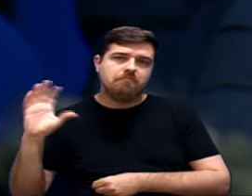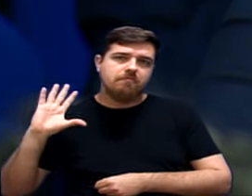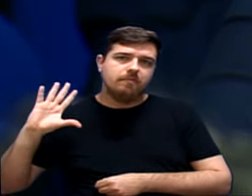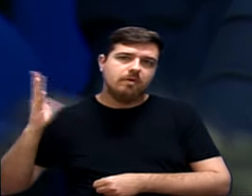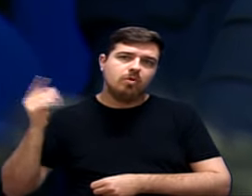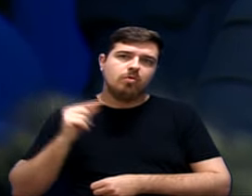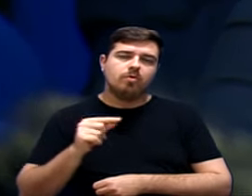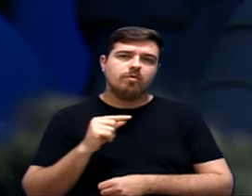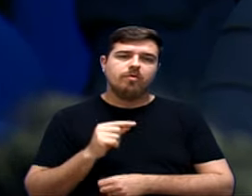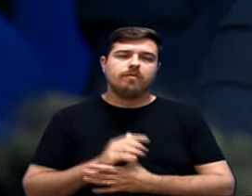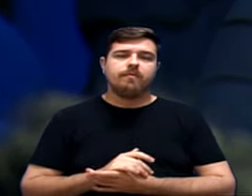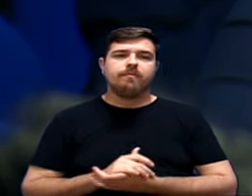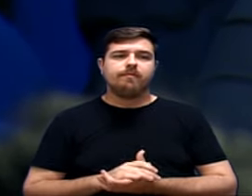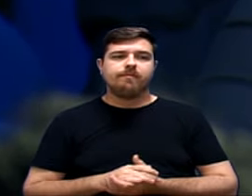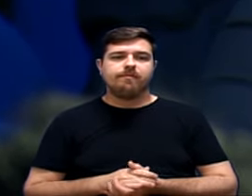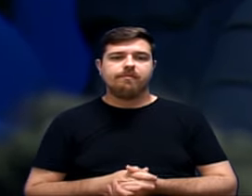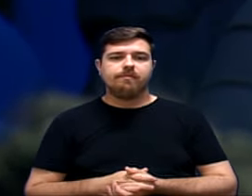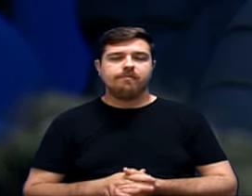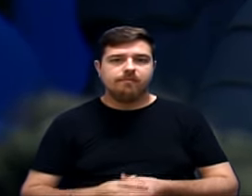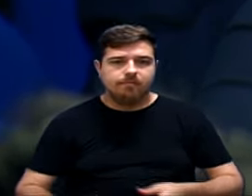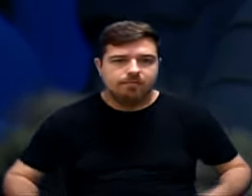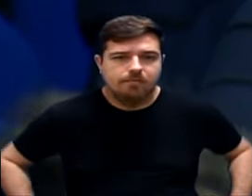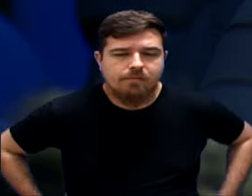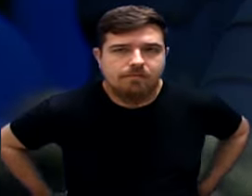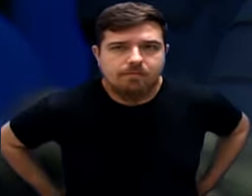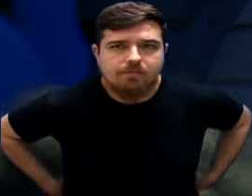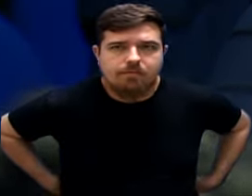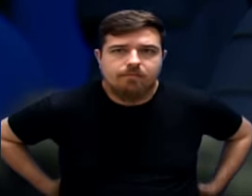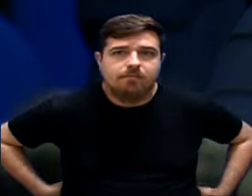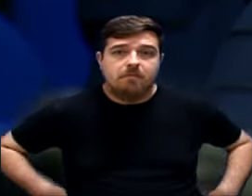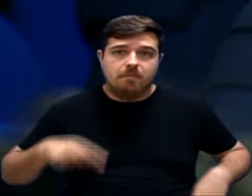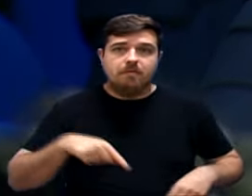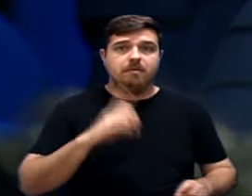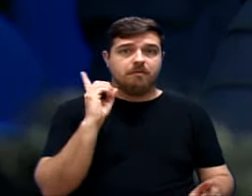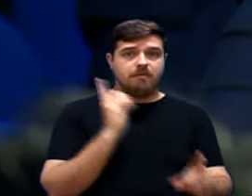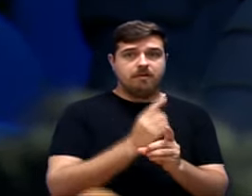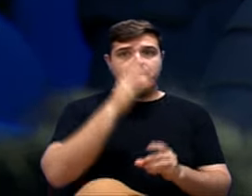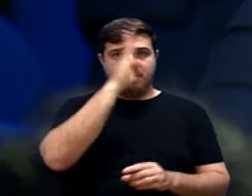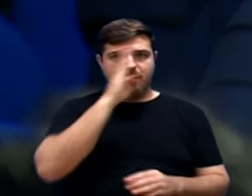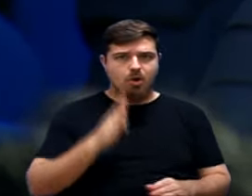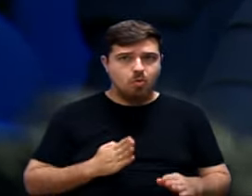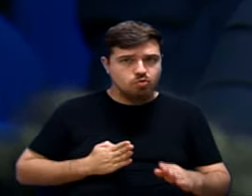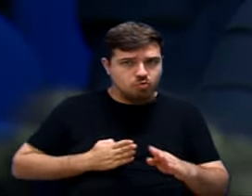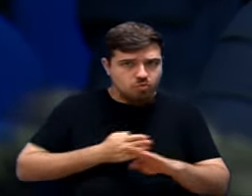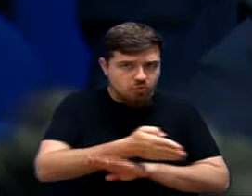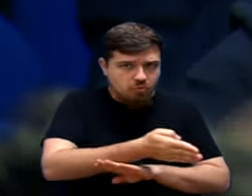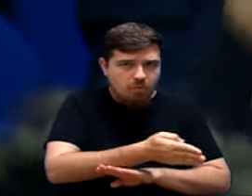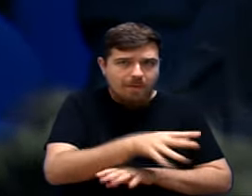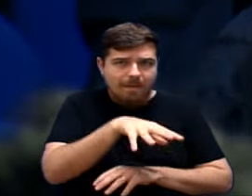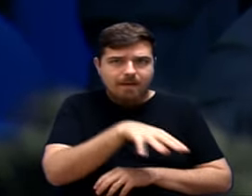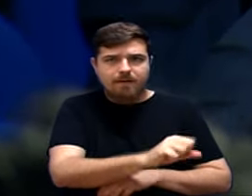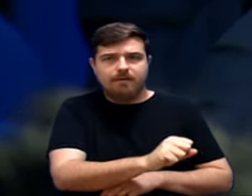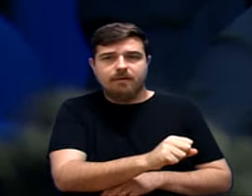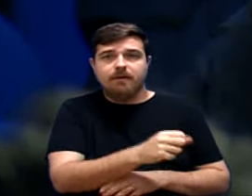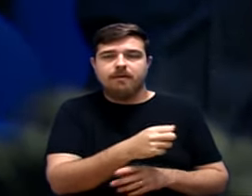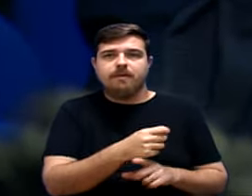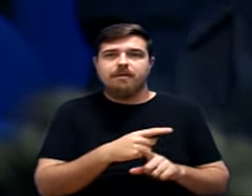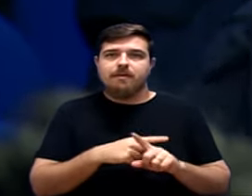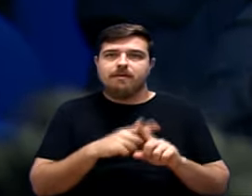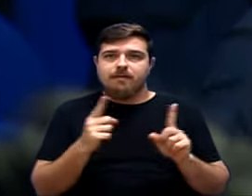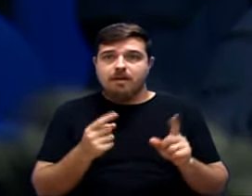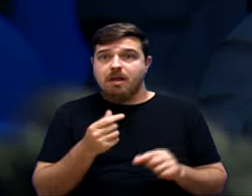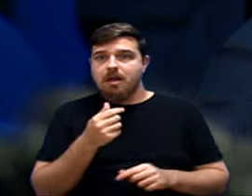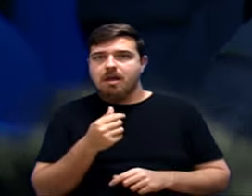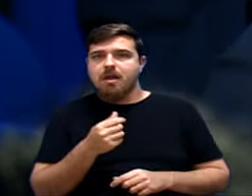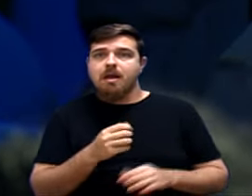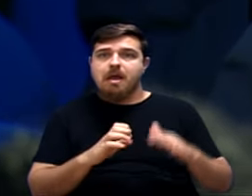eh eh descobriram o Brasil né invadiram o Brasil na hora que é uma construtora que que